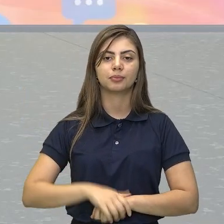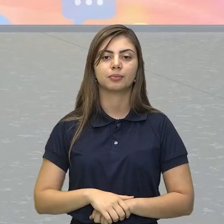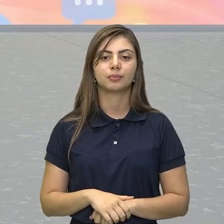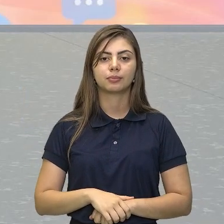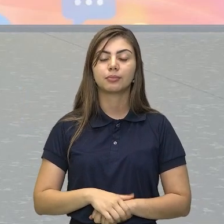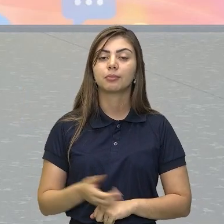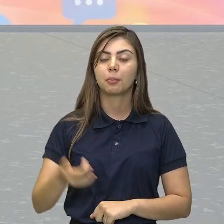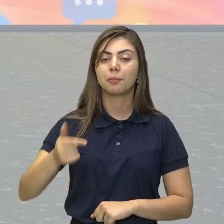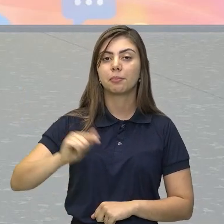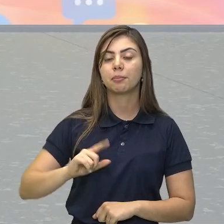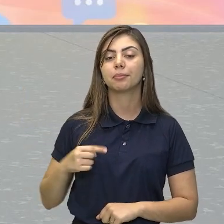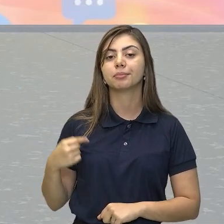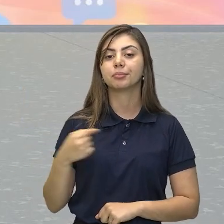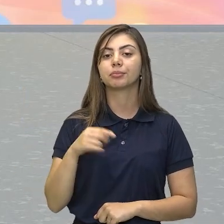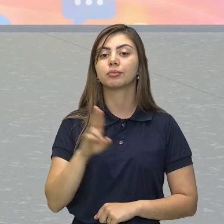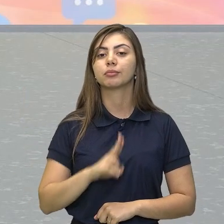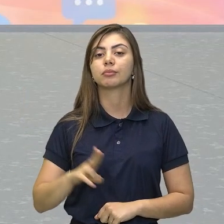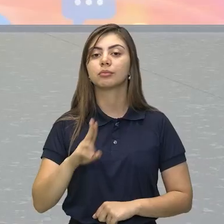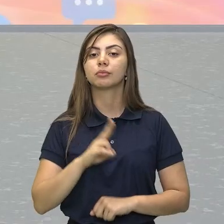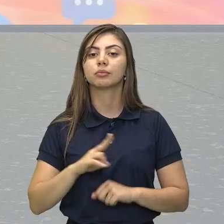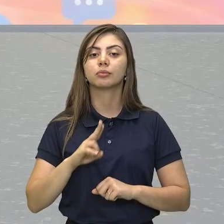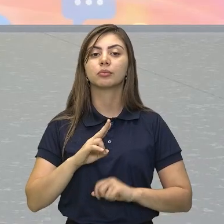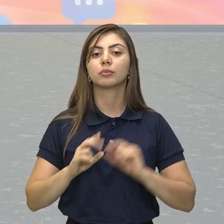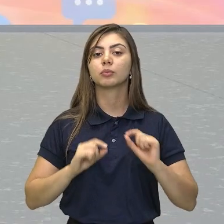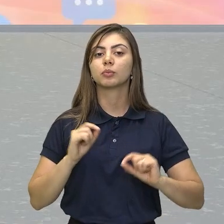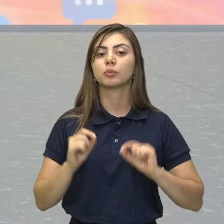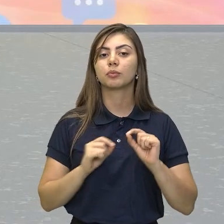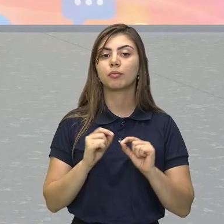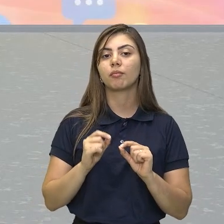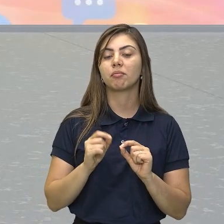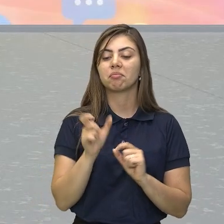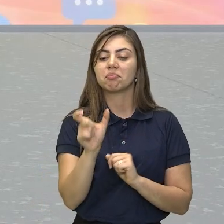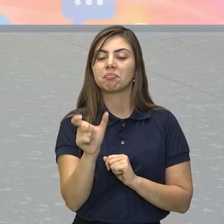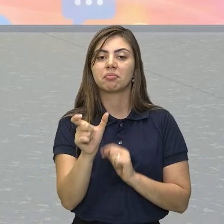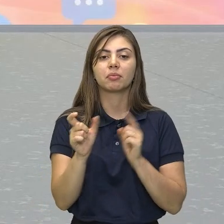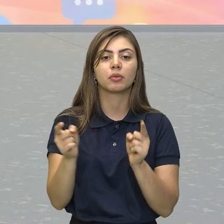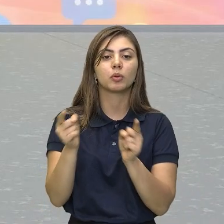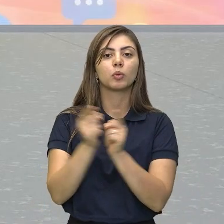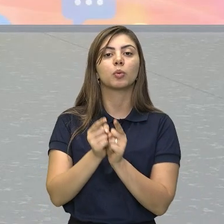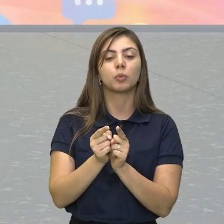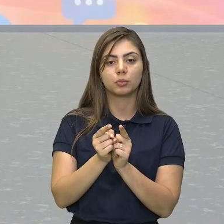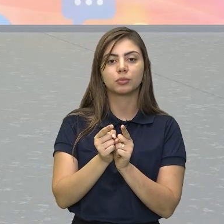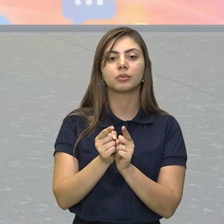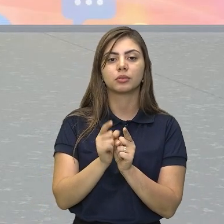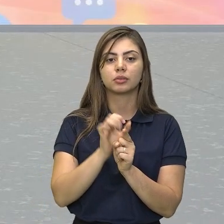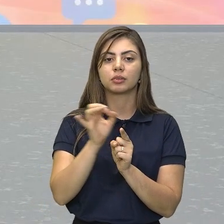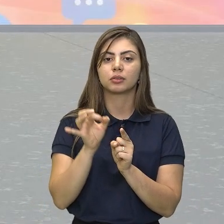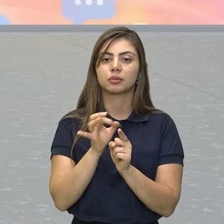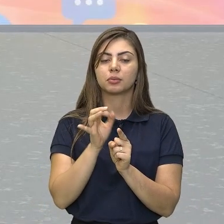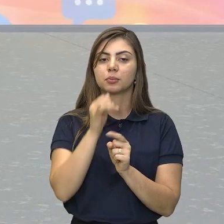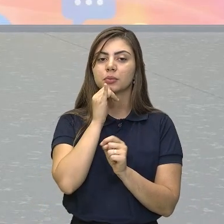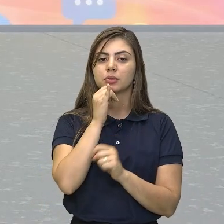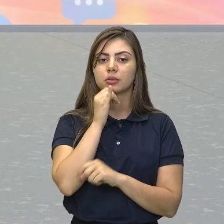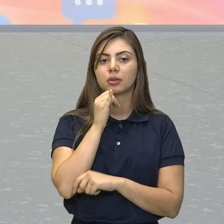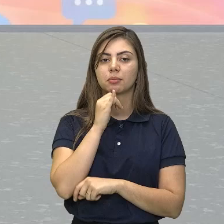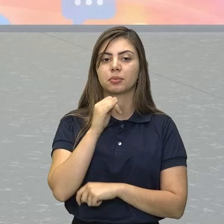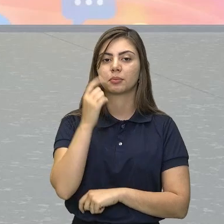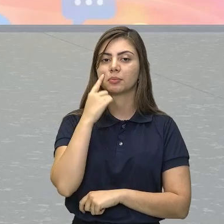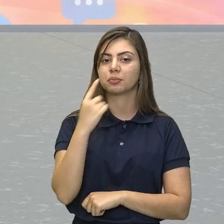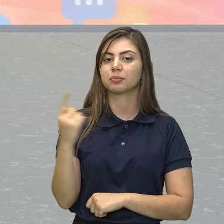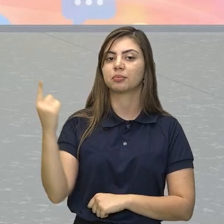nós utilizamos expressões curtas e siglas, né? Esse LOL,